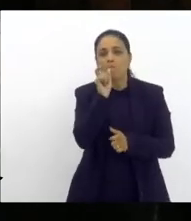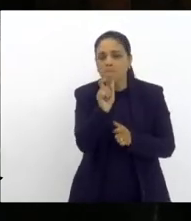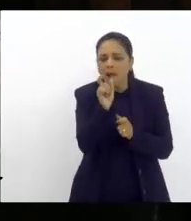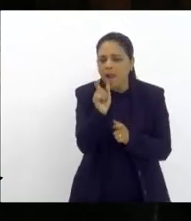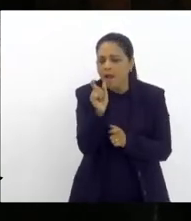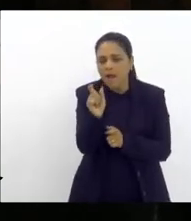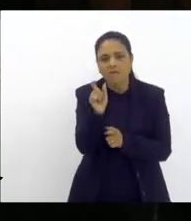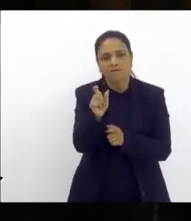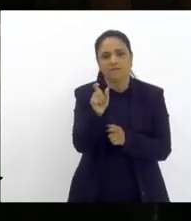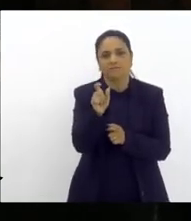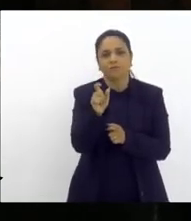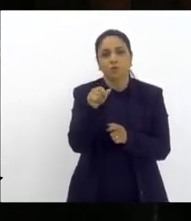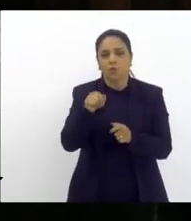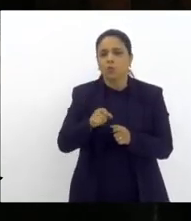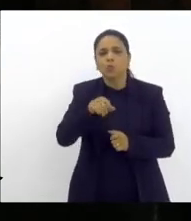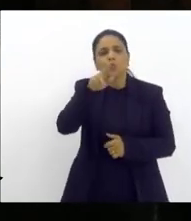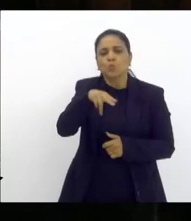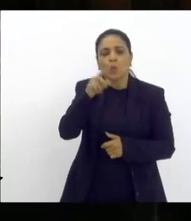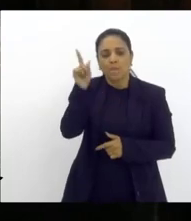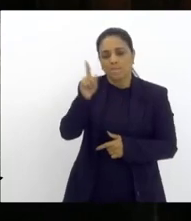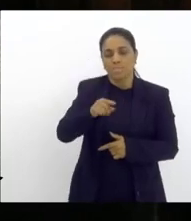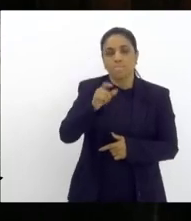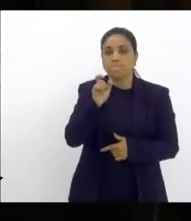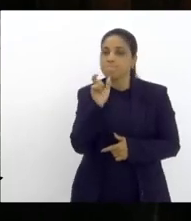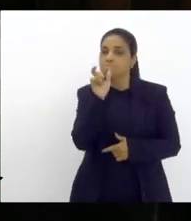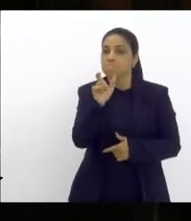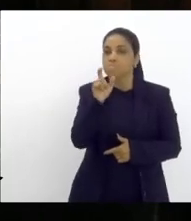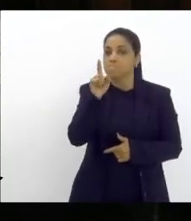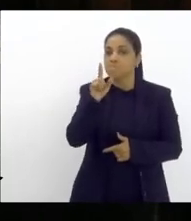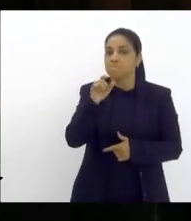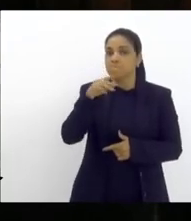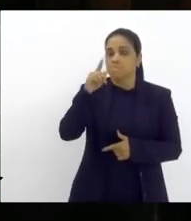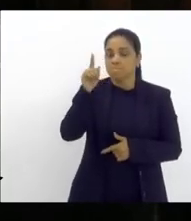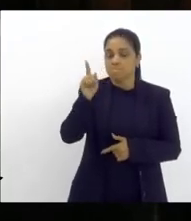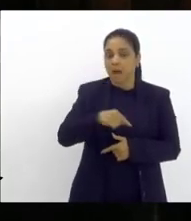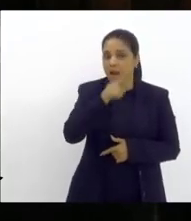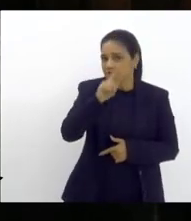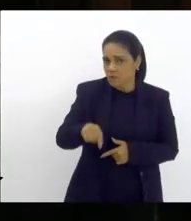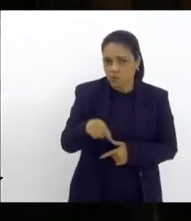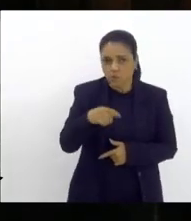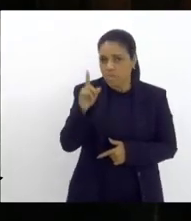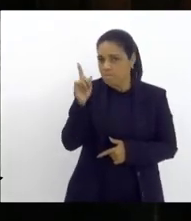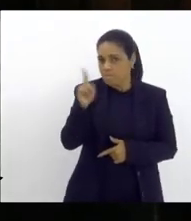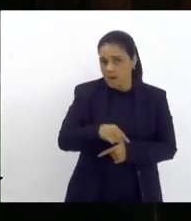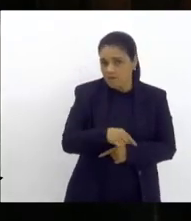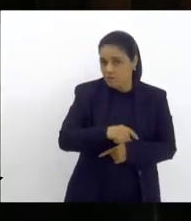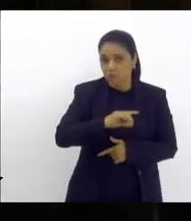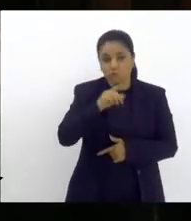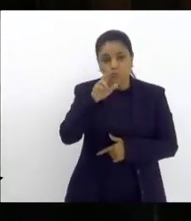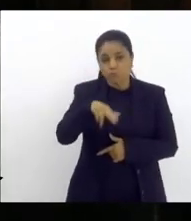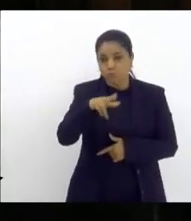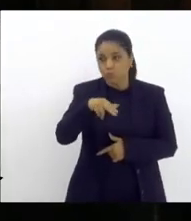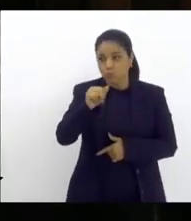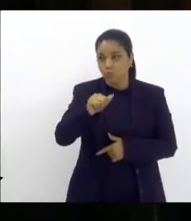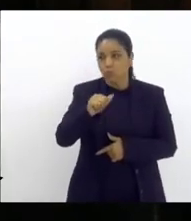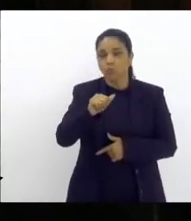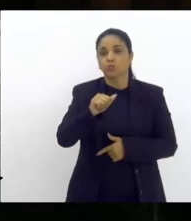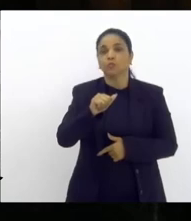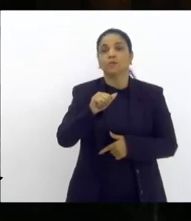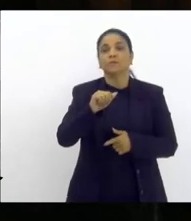nunca falei um palavrão nessa Tribuna e nunca me referir diretamente na pessoa física um colega